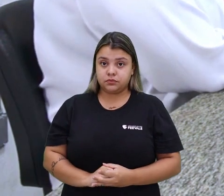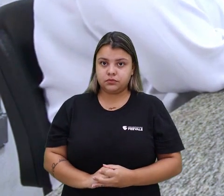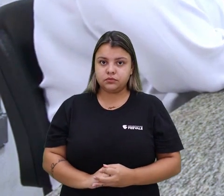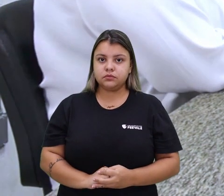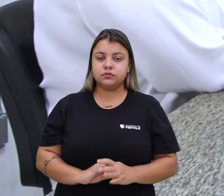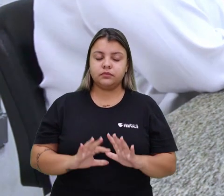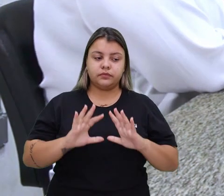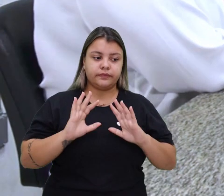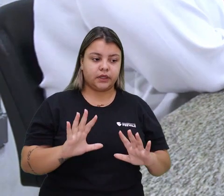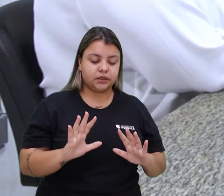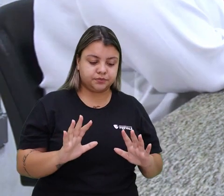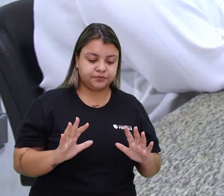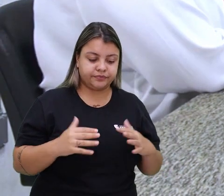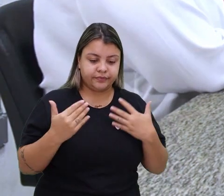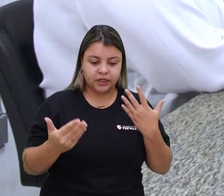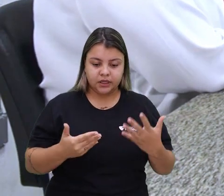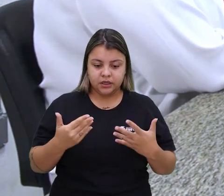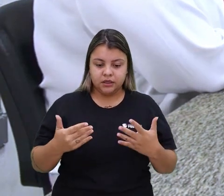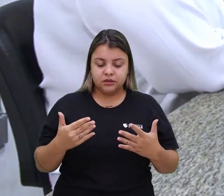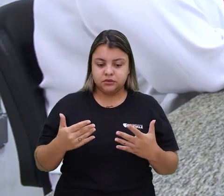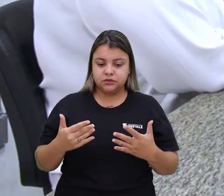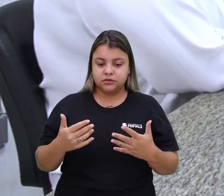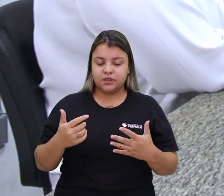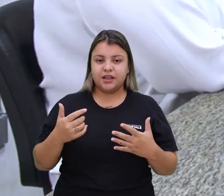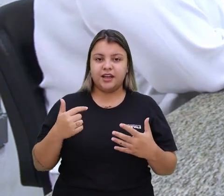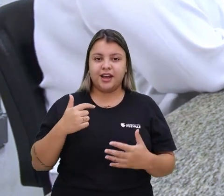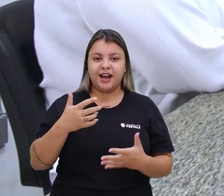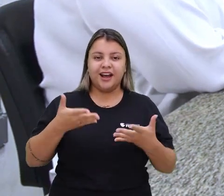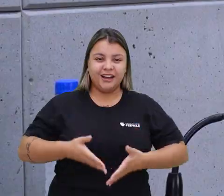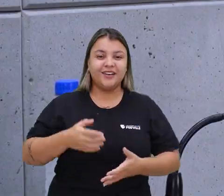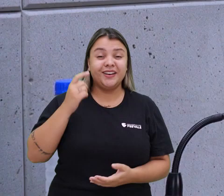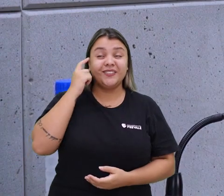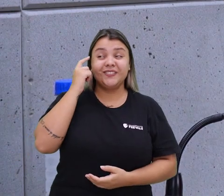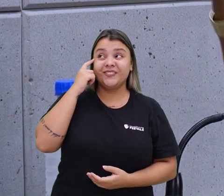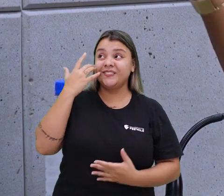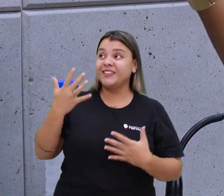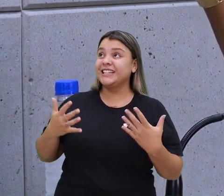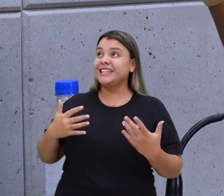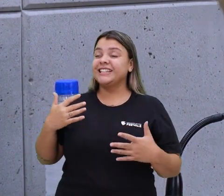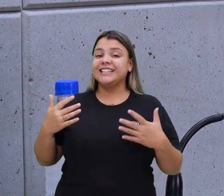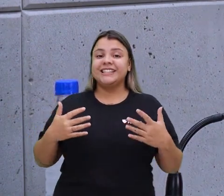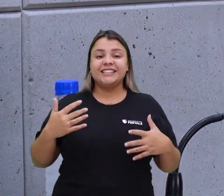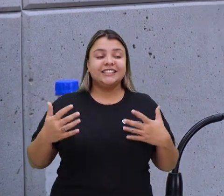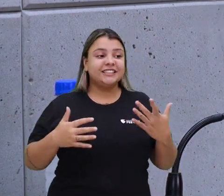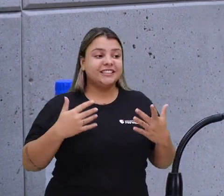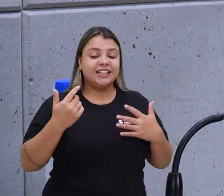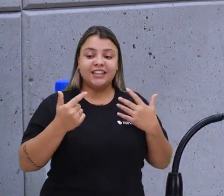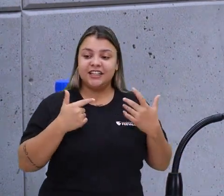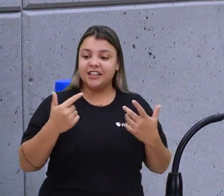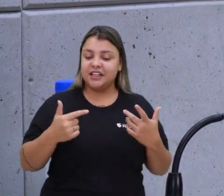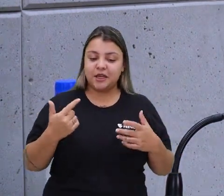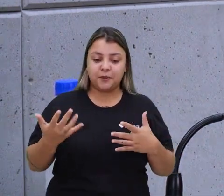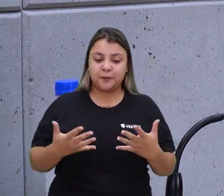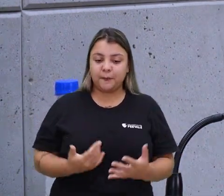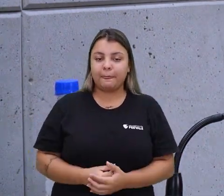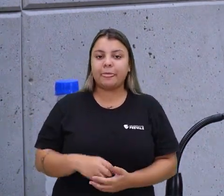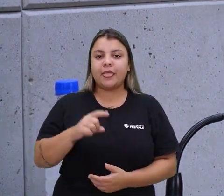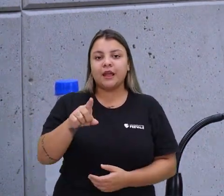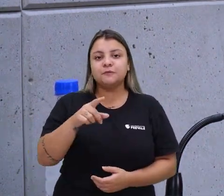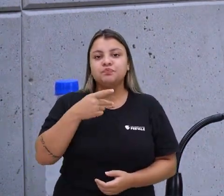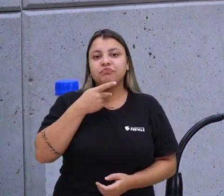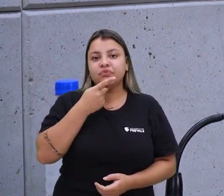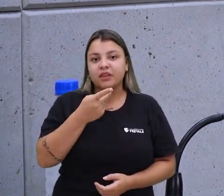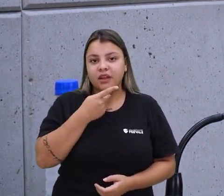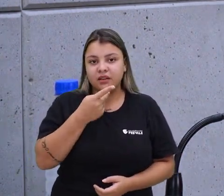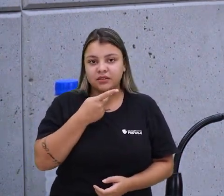eh enfim assim que agora eu eu pensei quando ã tu falou que